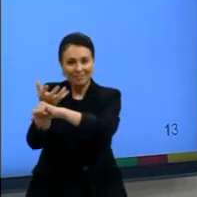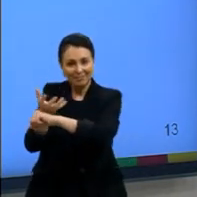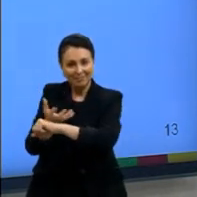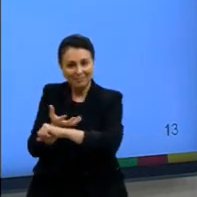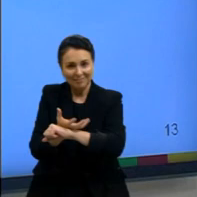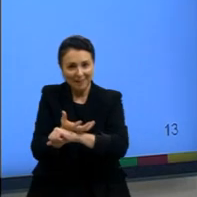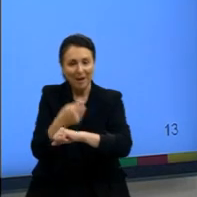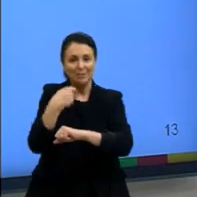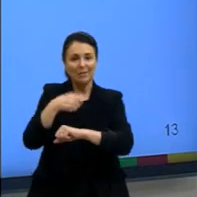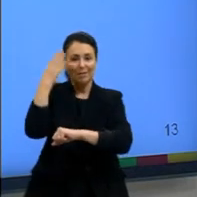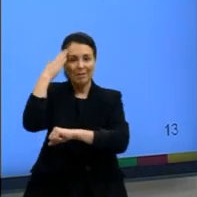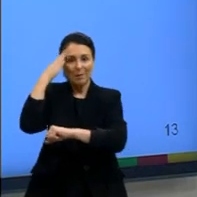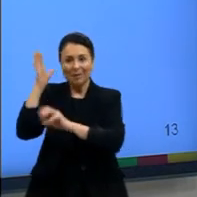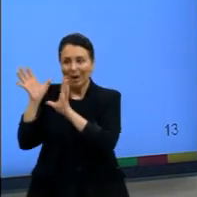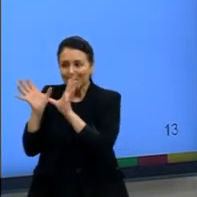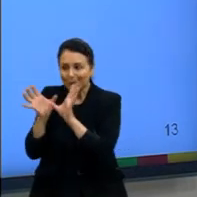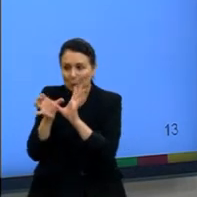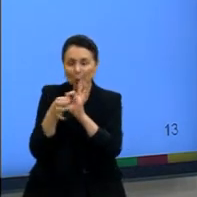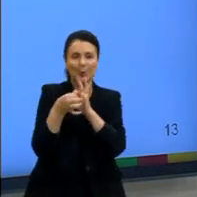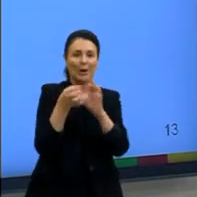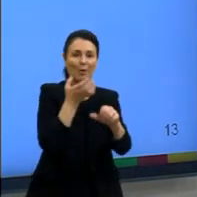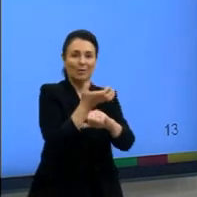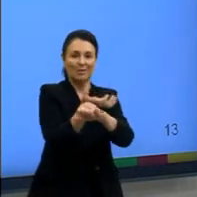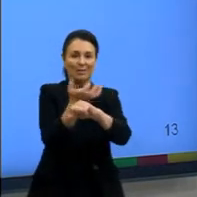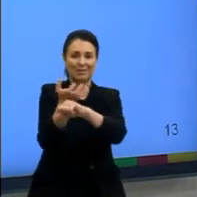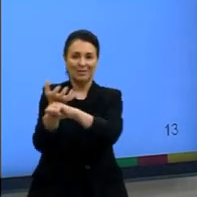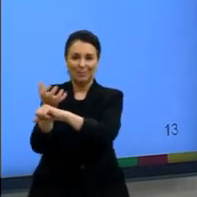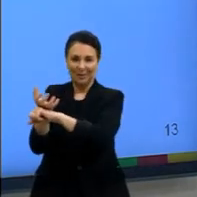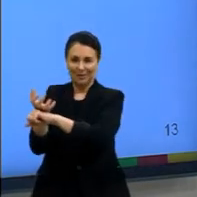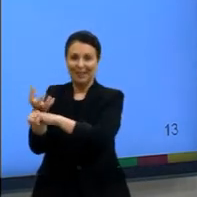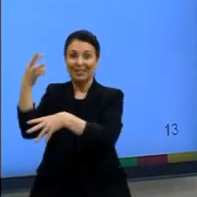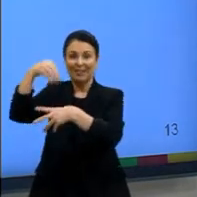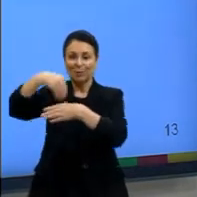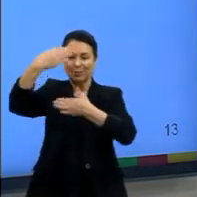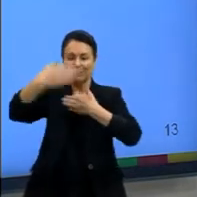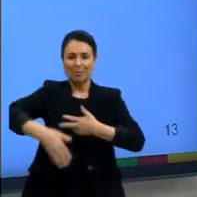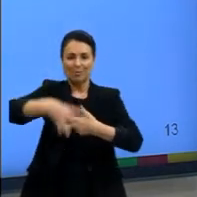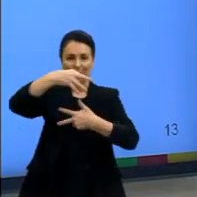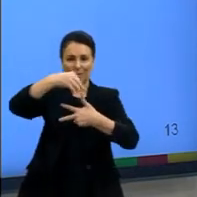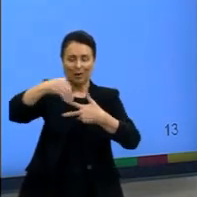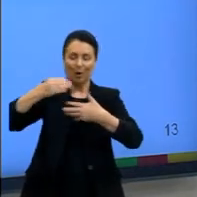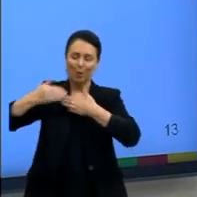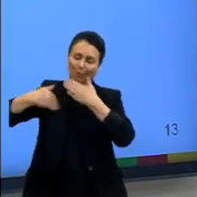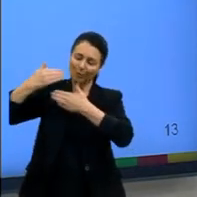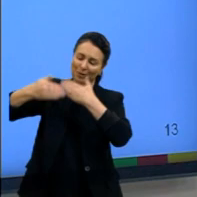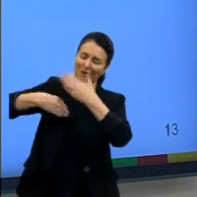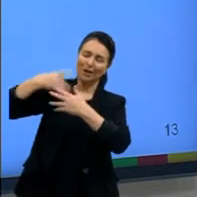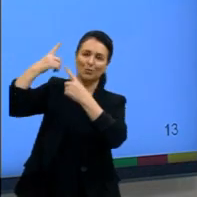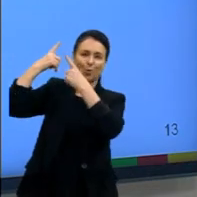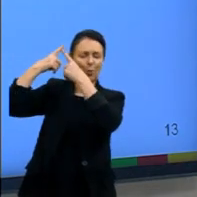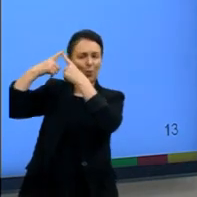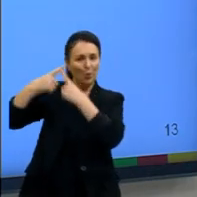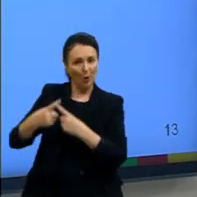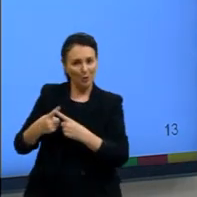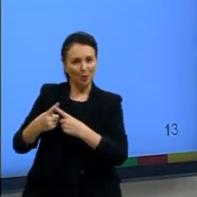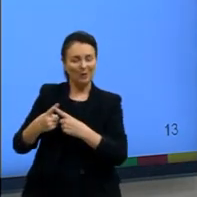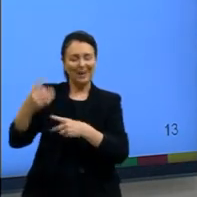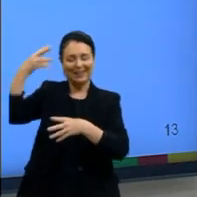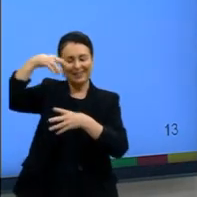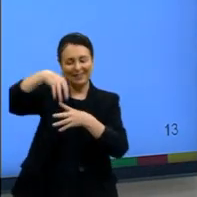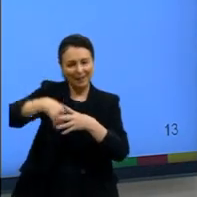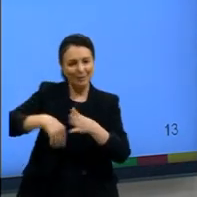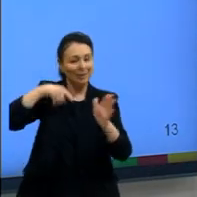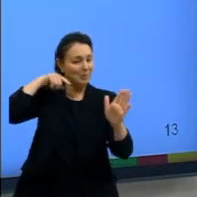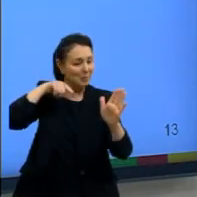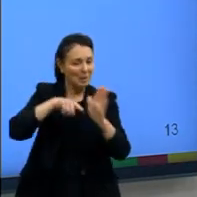precisa esse encadeamento que falava antes na questão da filosofia esse processo Lógico que está presente nas questões do